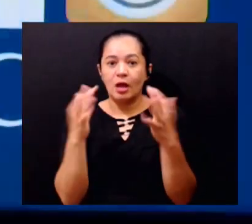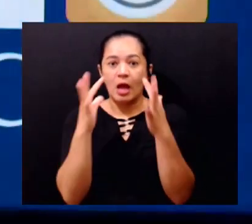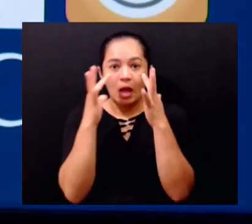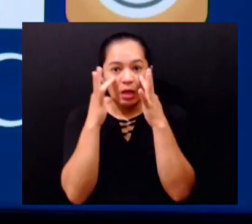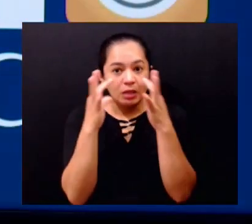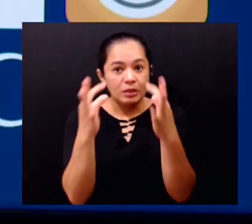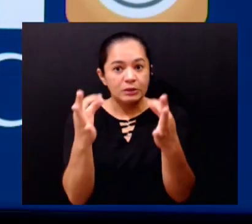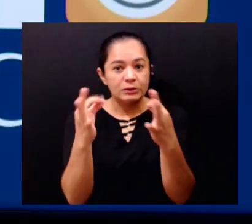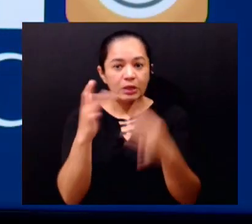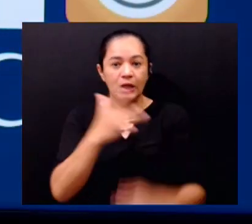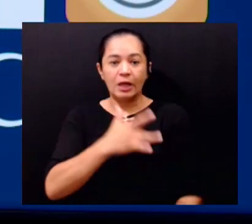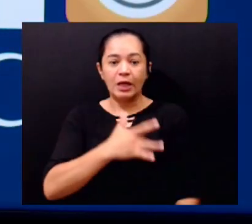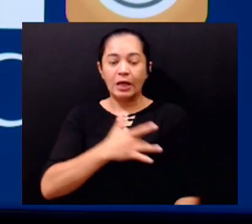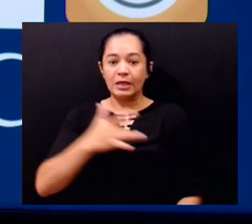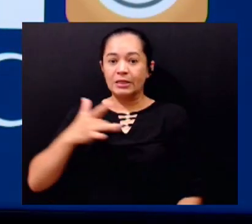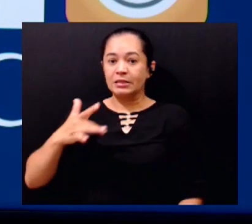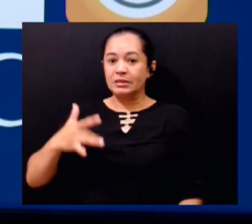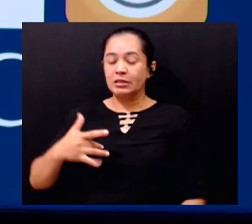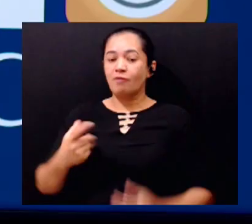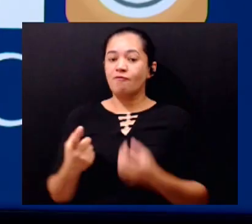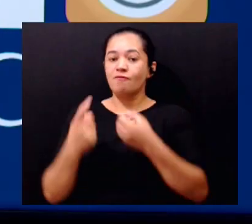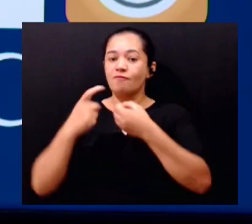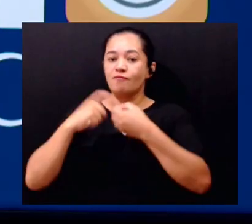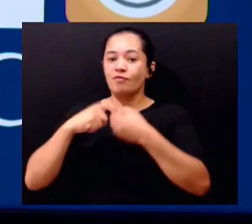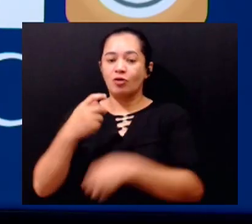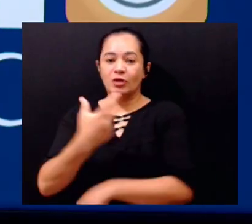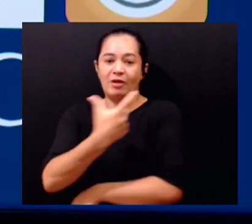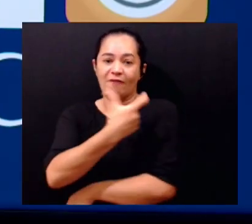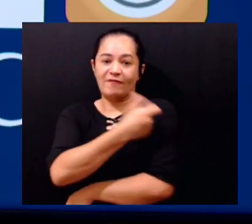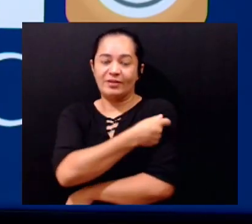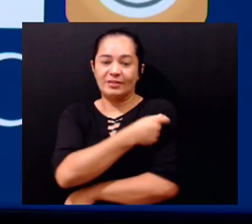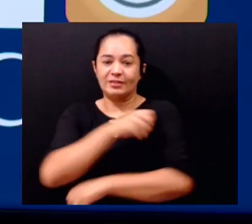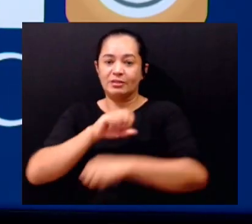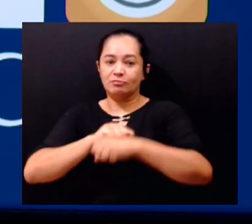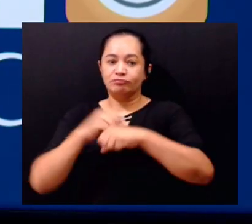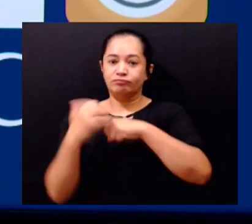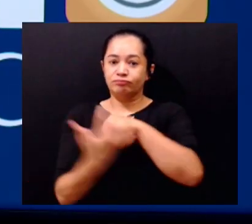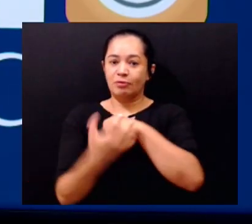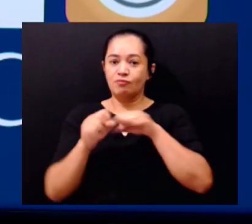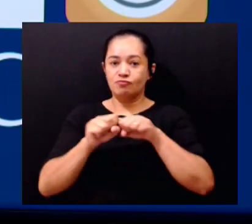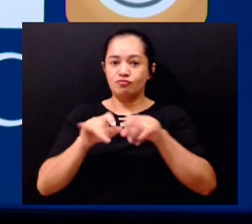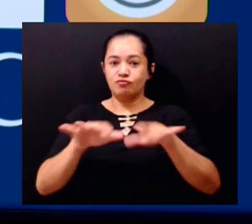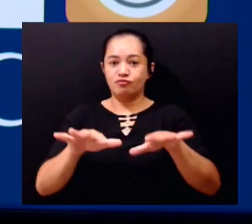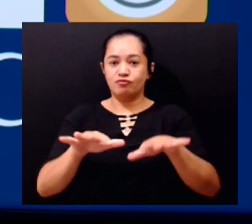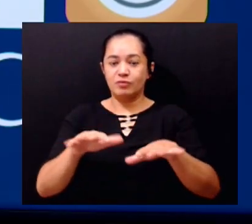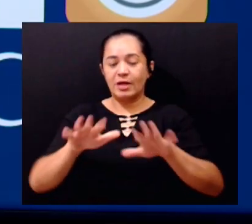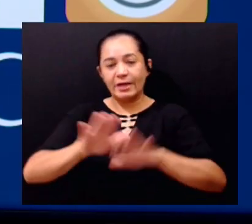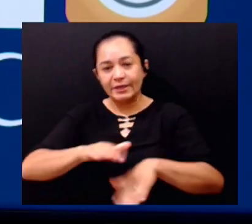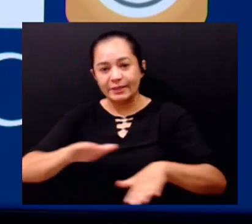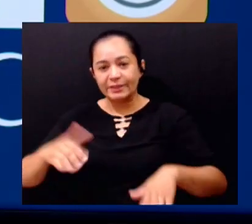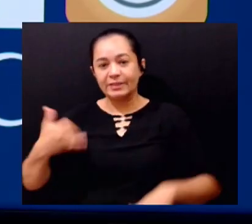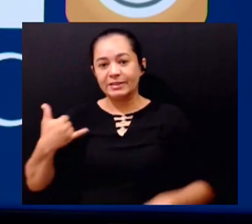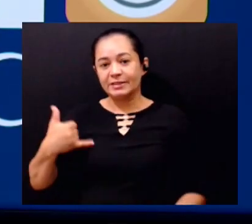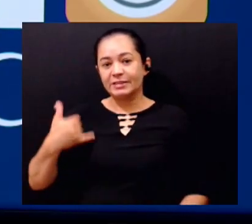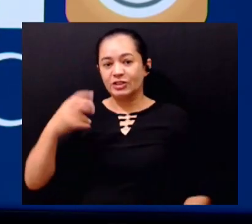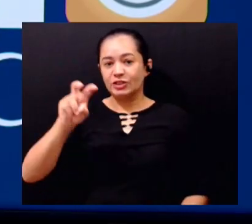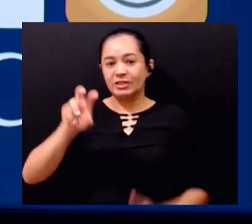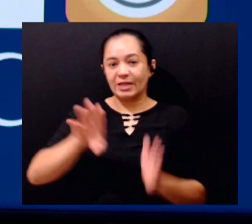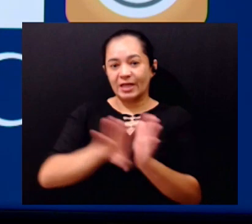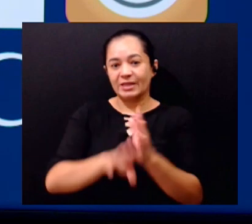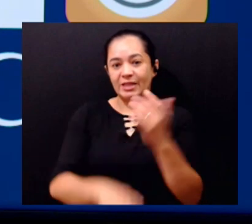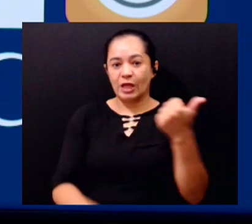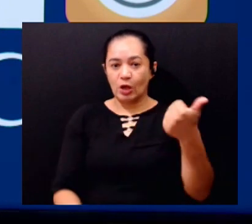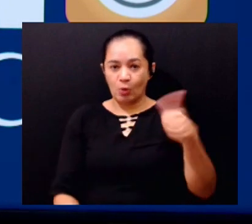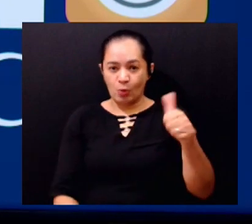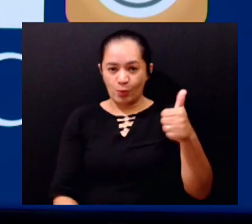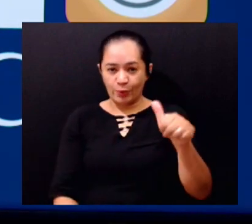retoma a vacinação contra a Covid-19 para crianças de 5 a 11 anos a partir de hoje, tá bom? 7 de